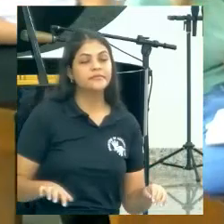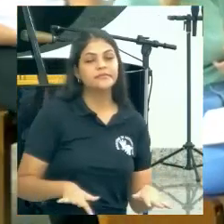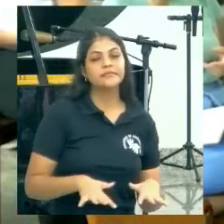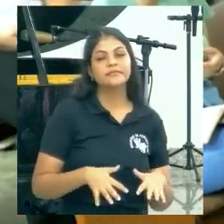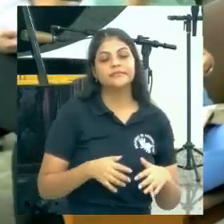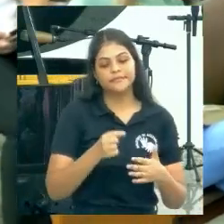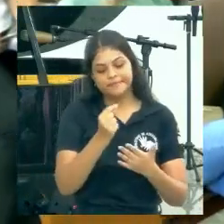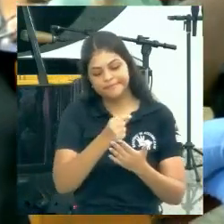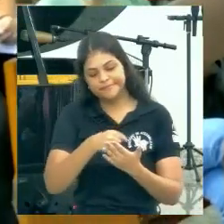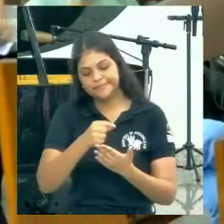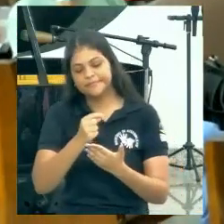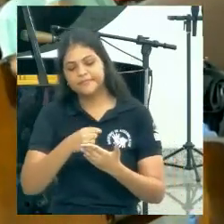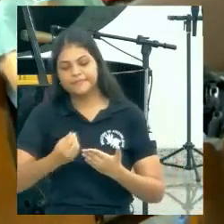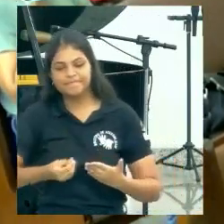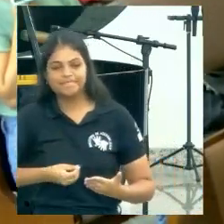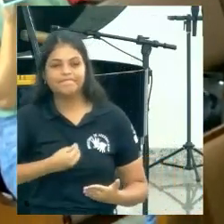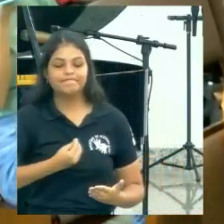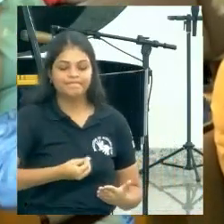Carta viva de